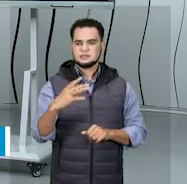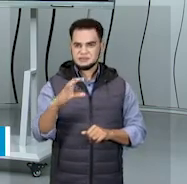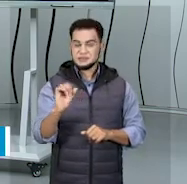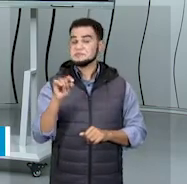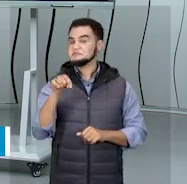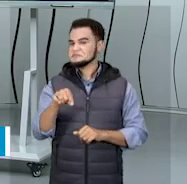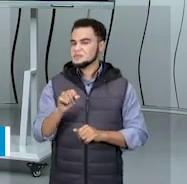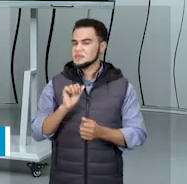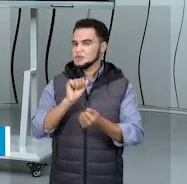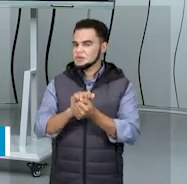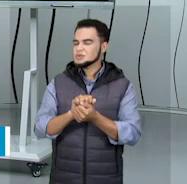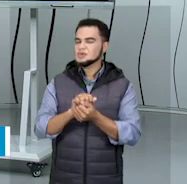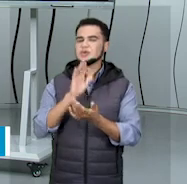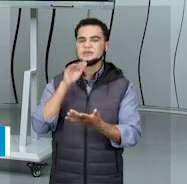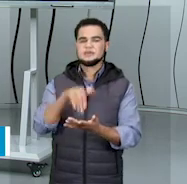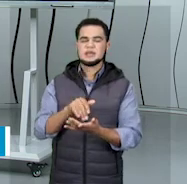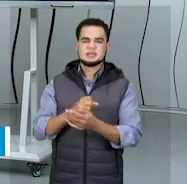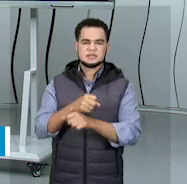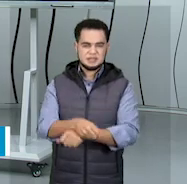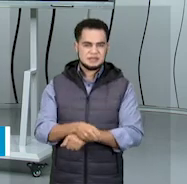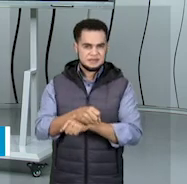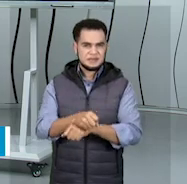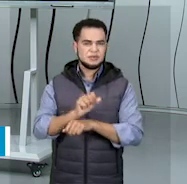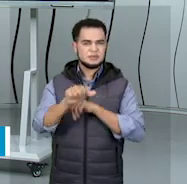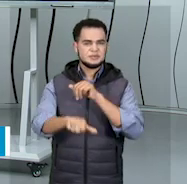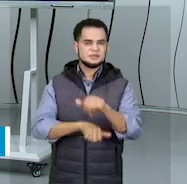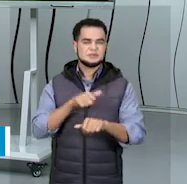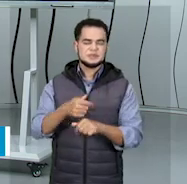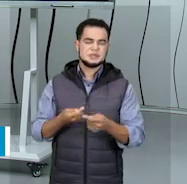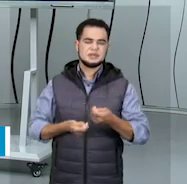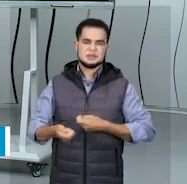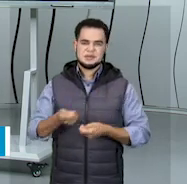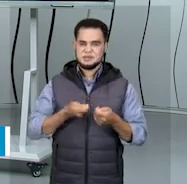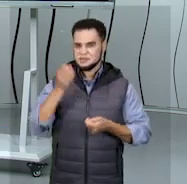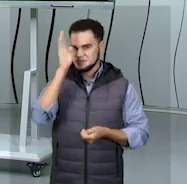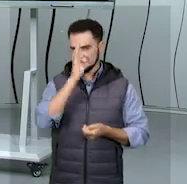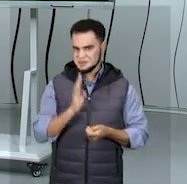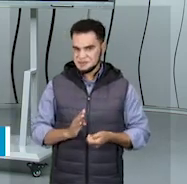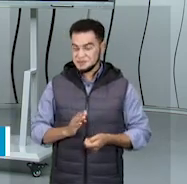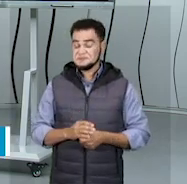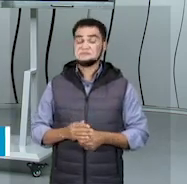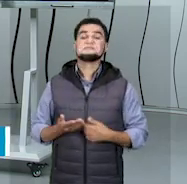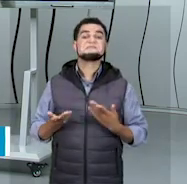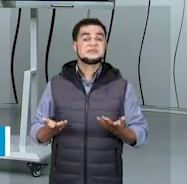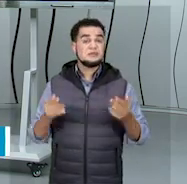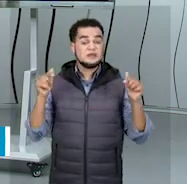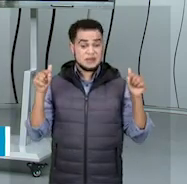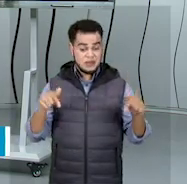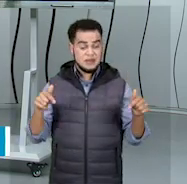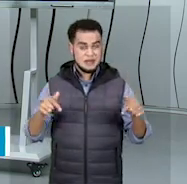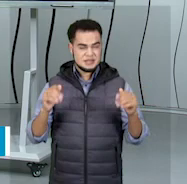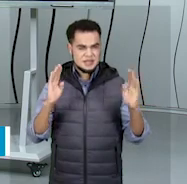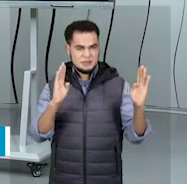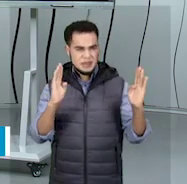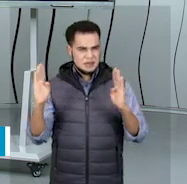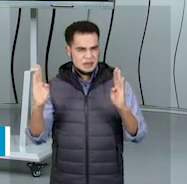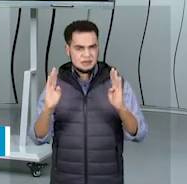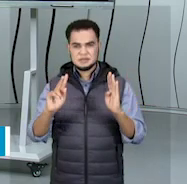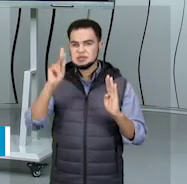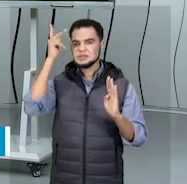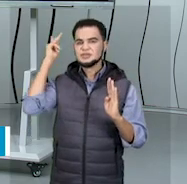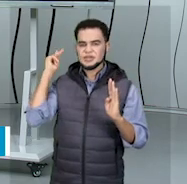escravidão, muda também a economia brasileira. E é neste contexto histórico que